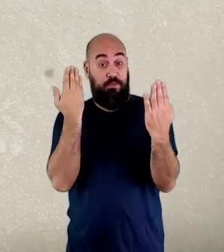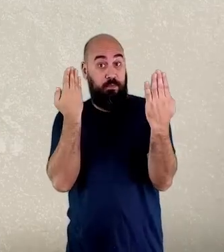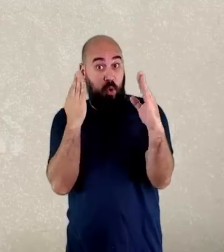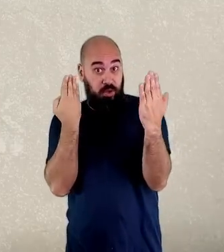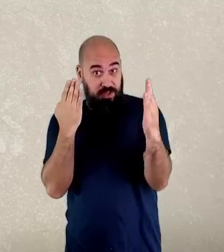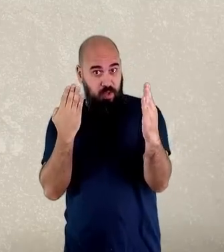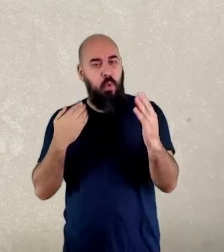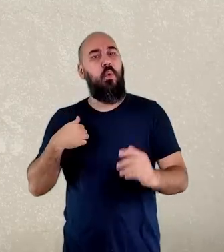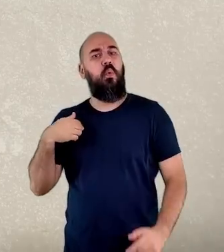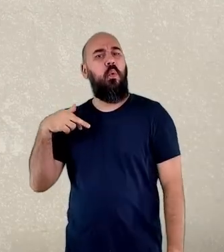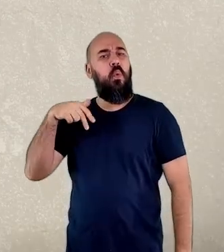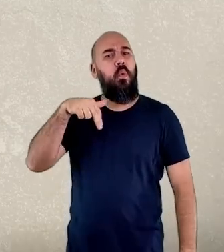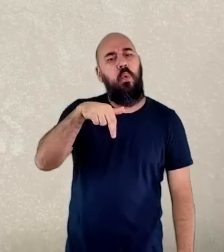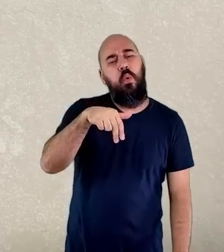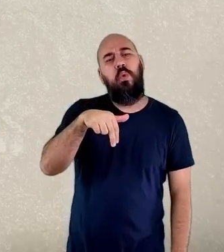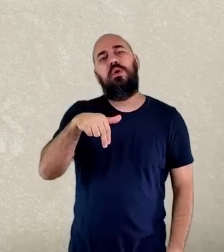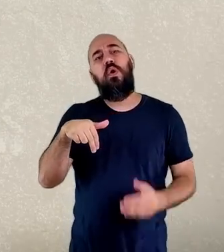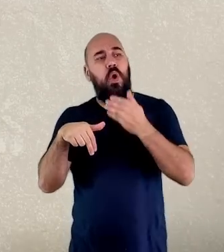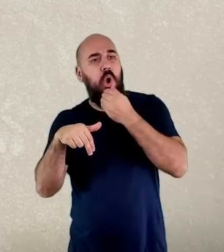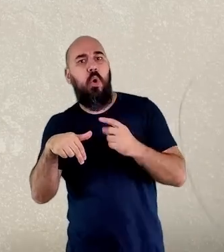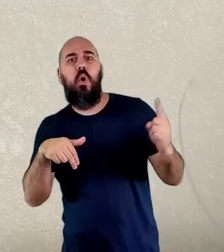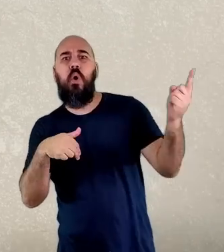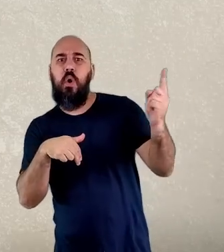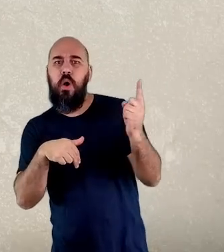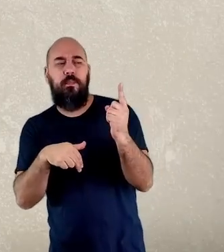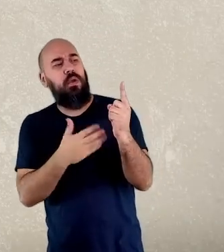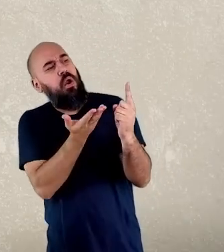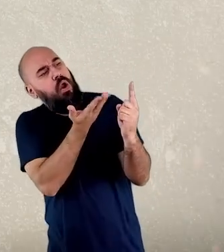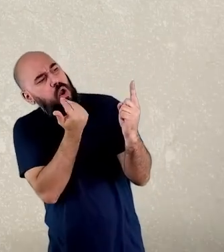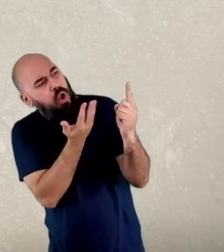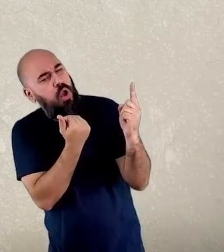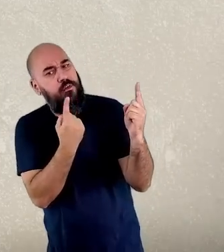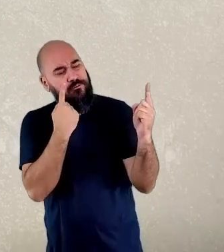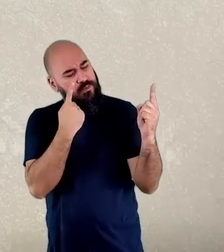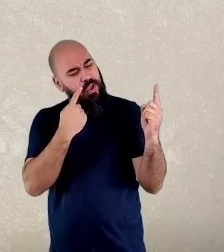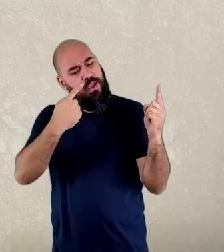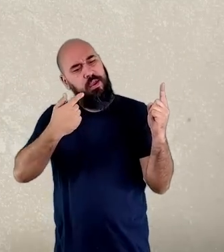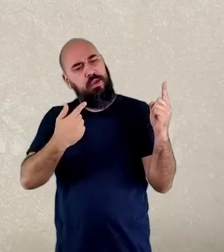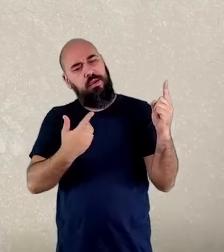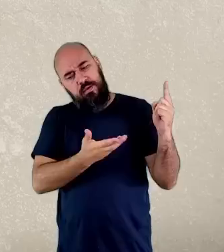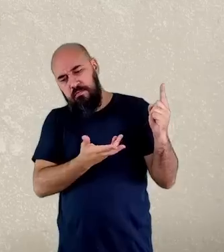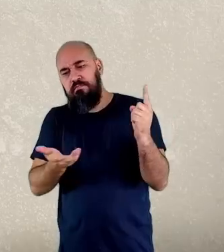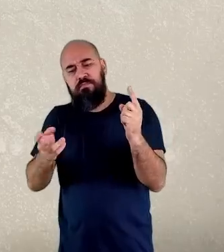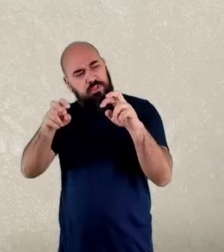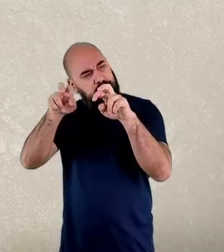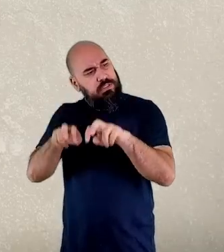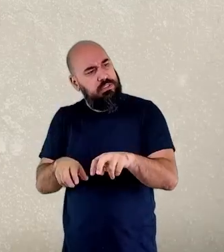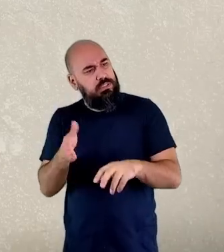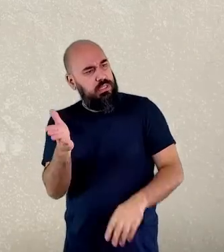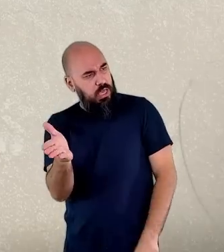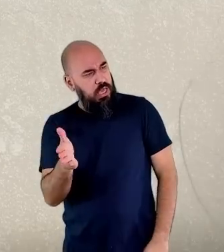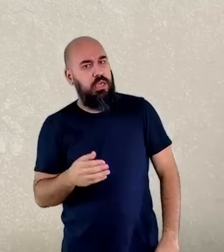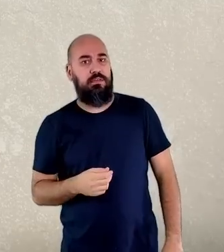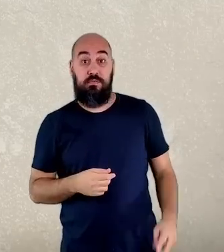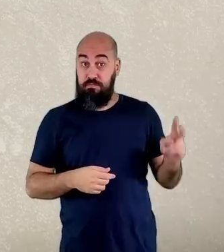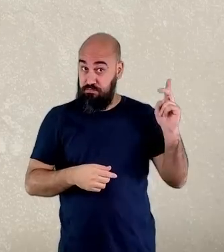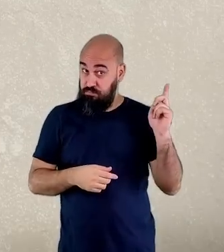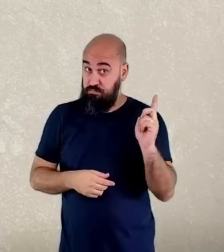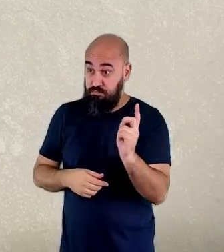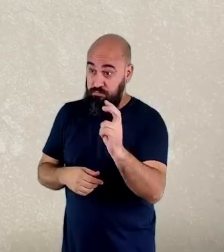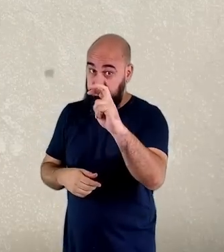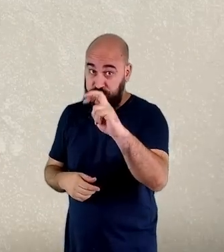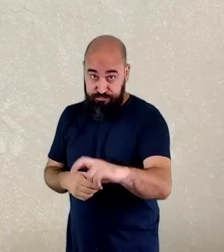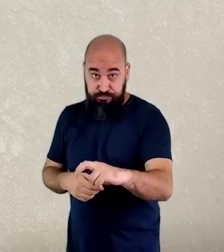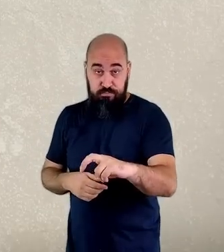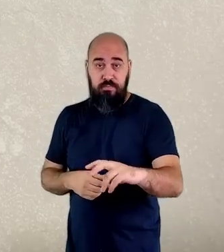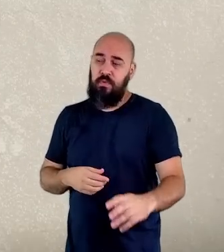que Boabe havia falado ia passando, então ele o chamou: ó fulano, chegue até aqui e sente-se. Ele foi e se